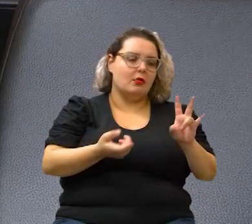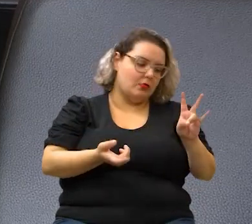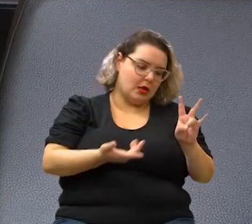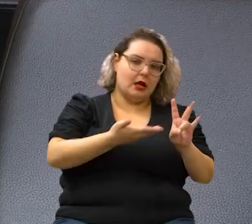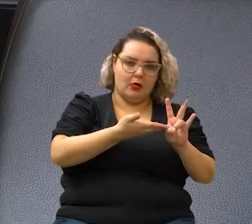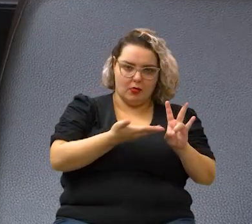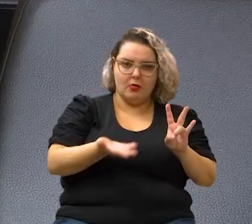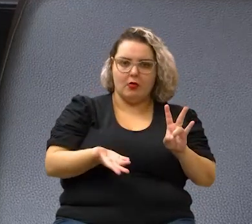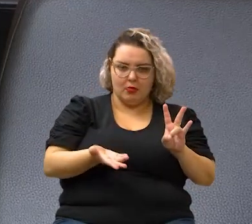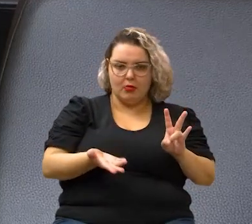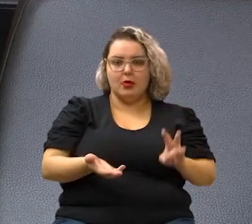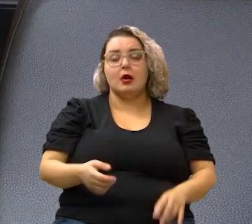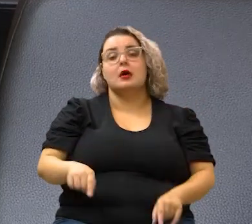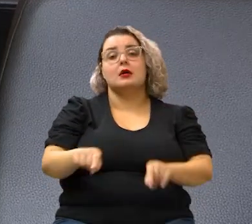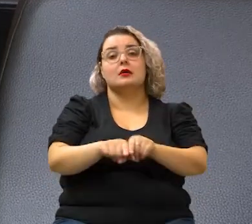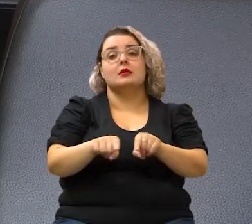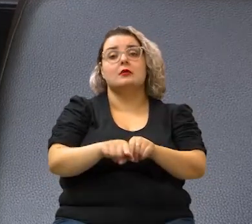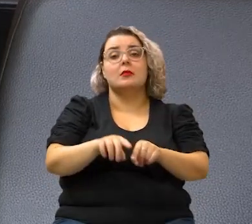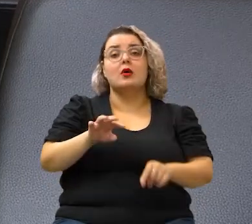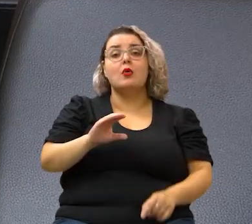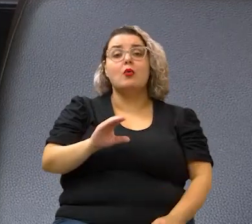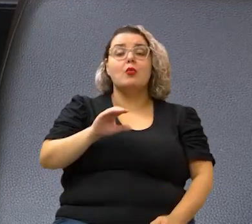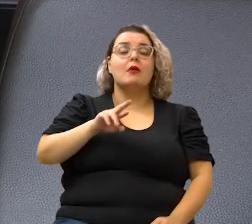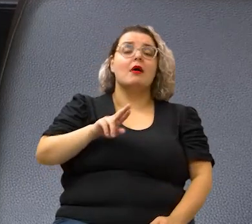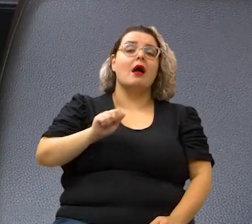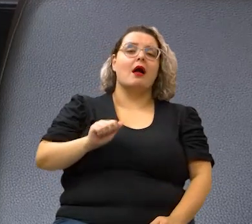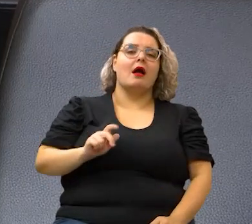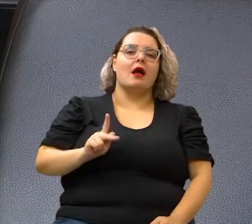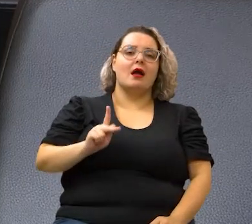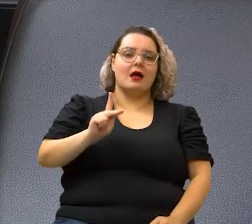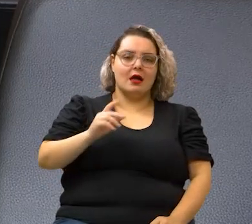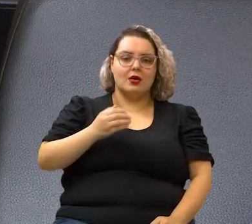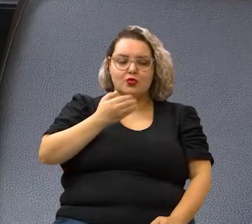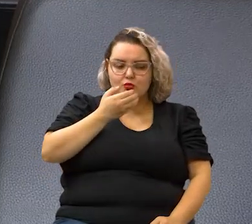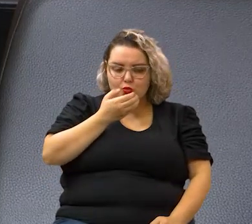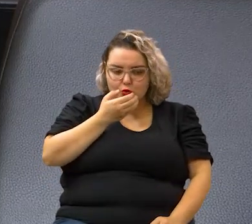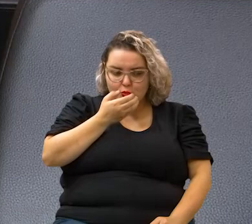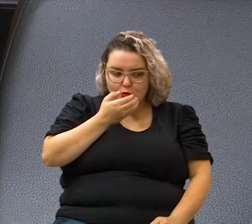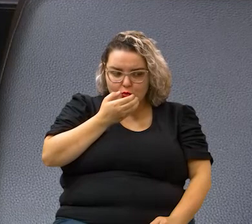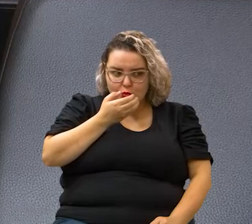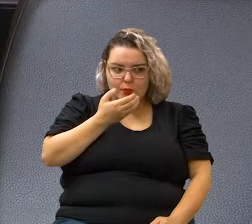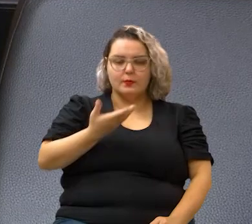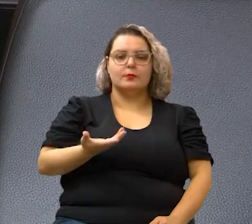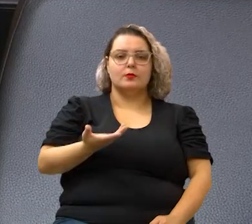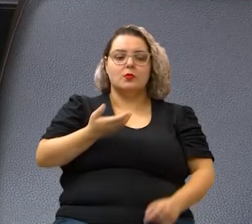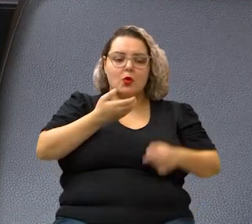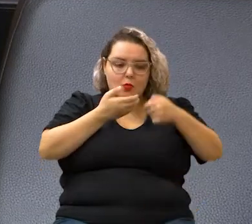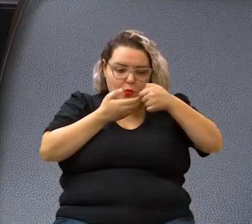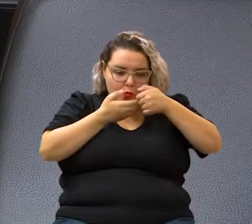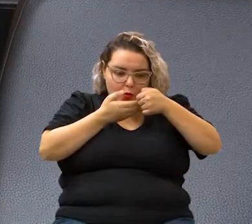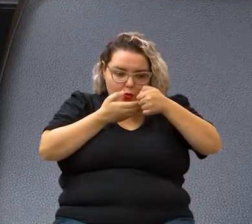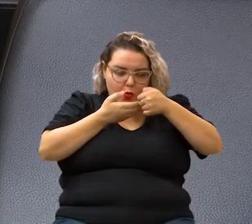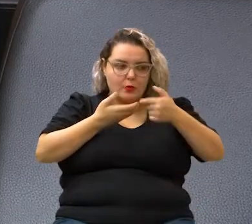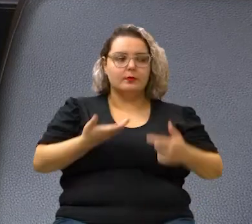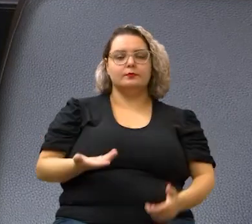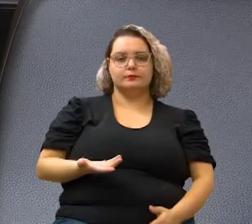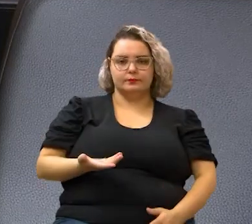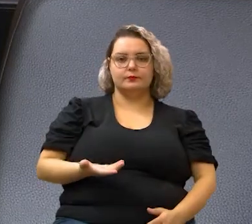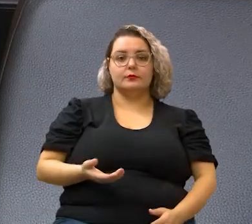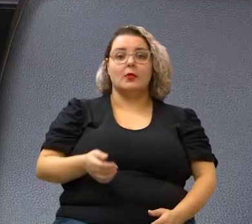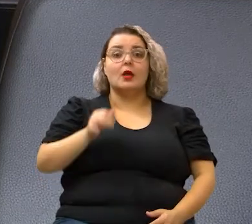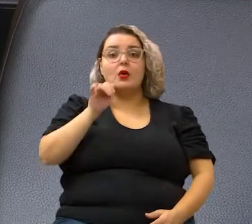maconha e é o crack. Então, você tem aí o álcool, que é uma droga depressora, você tem